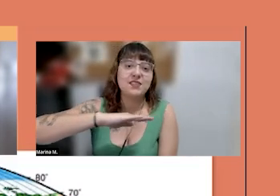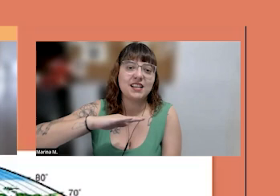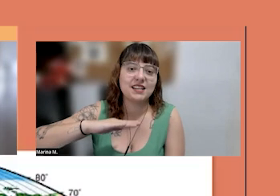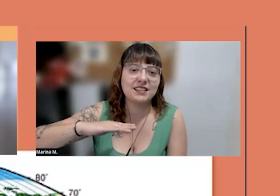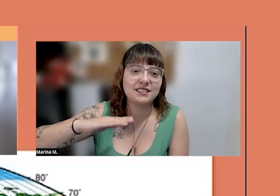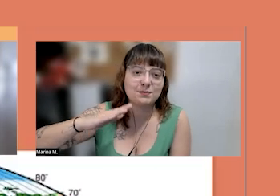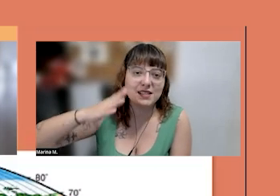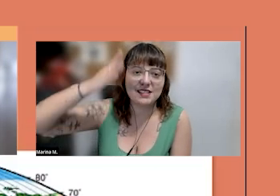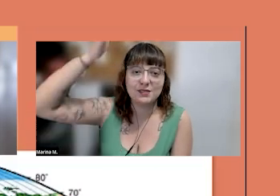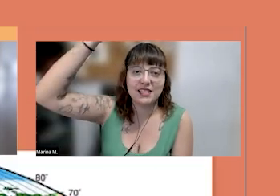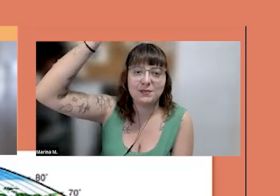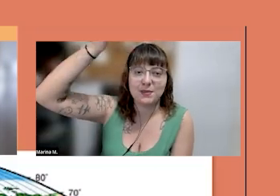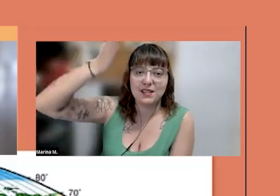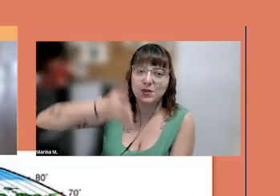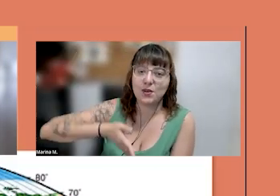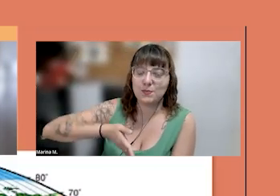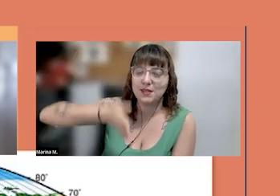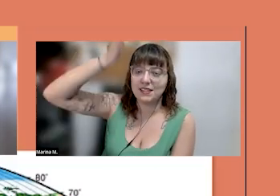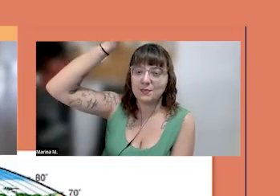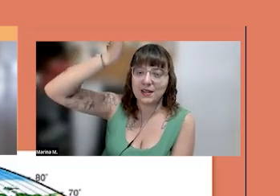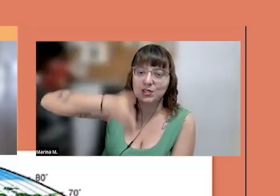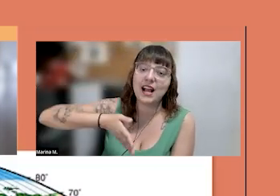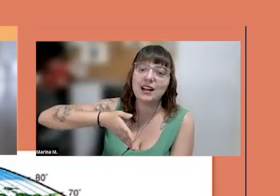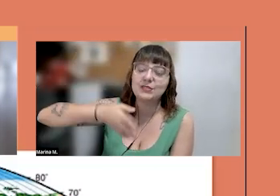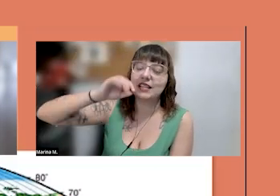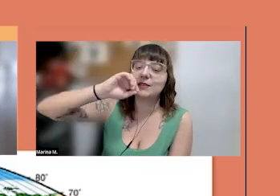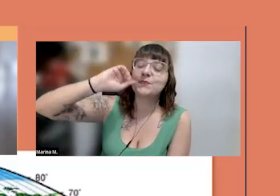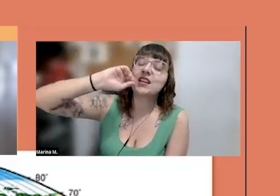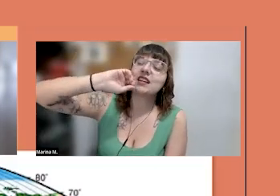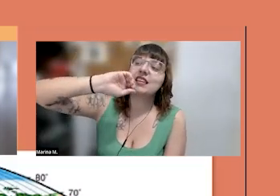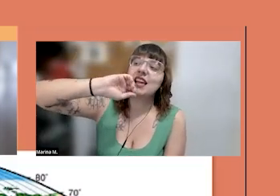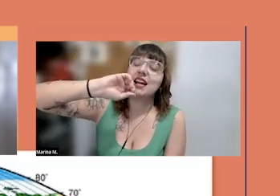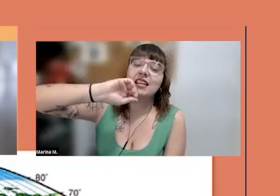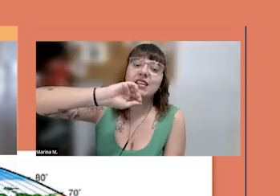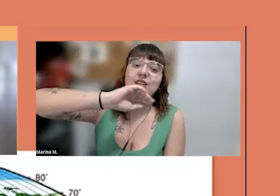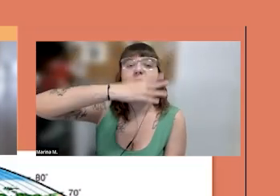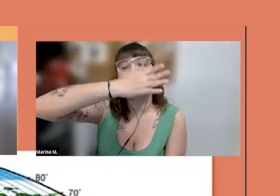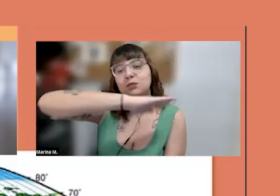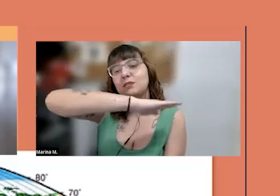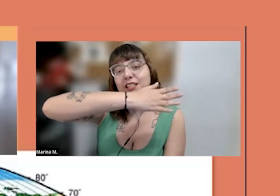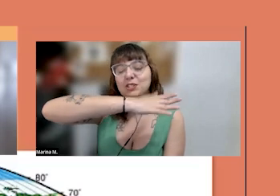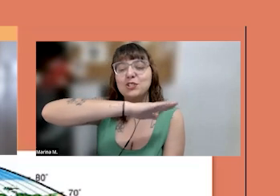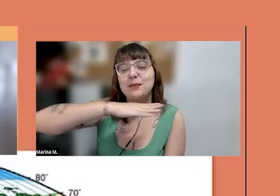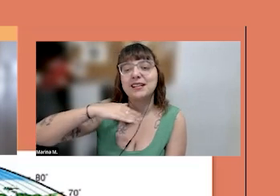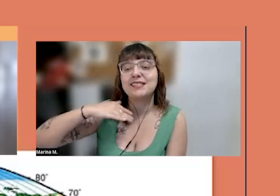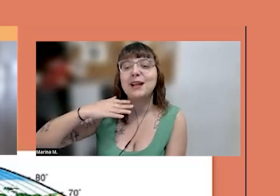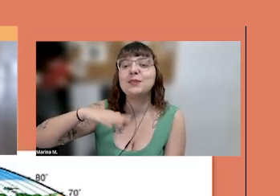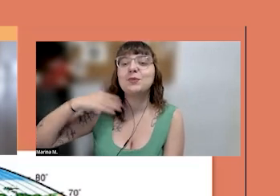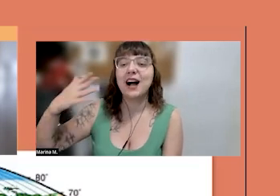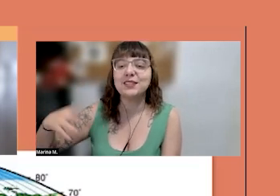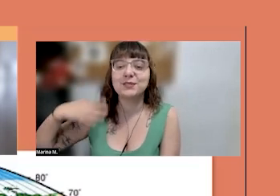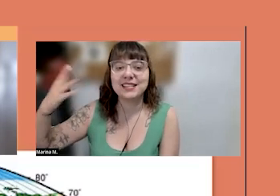que fica passando ali pela Europa e parte da África. E aí, o Equador, que a gente está